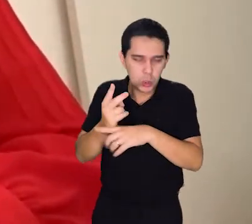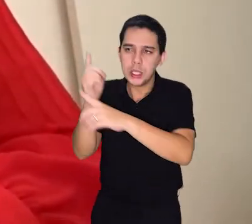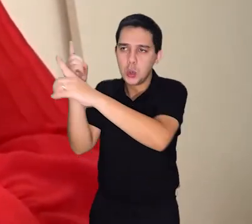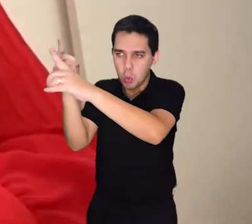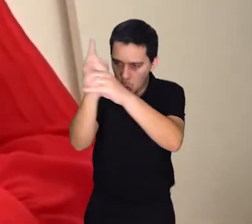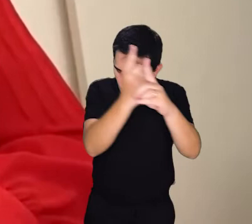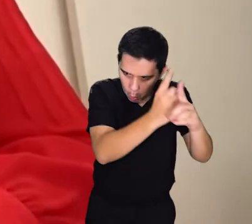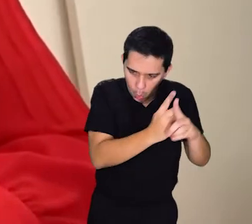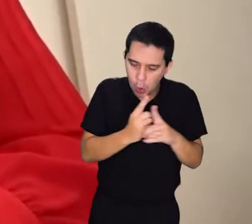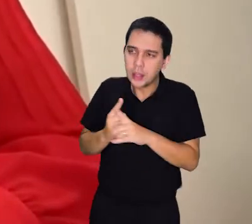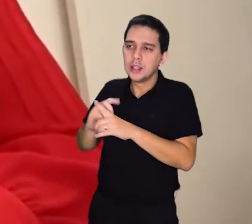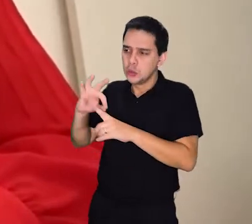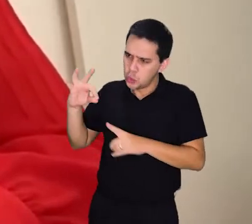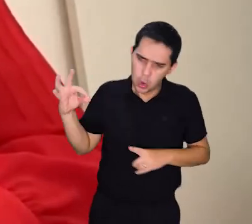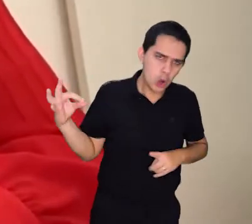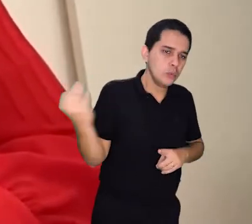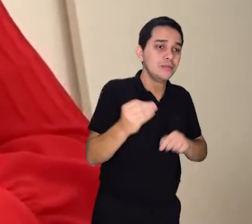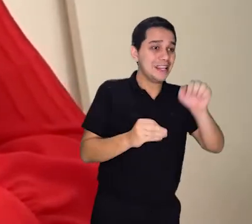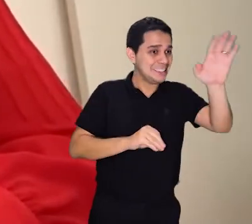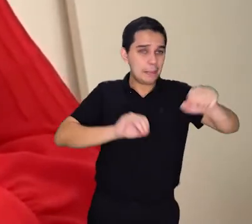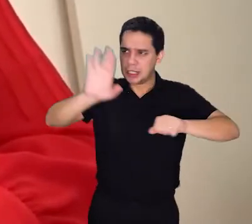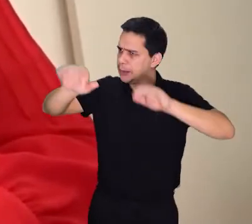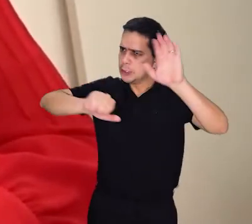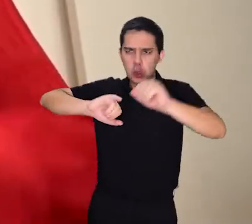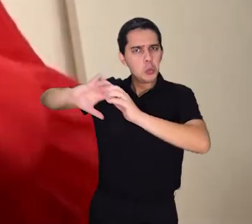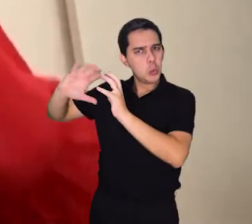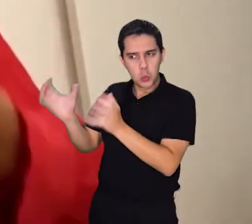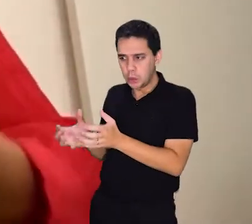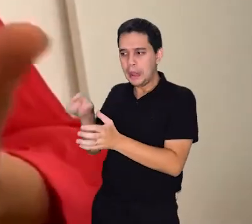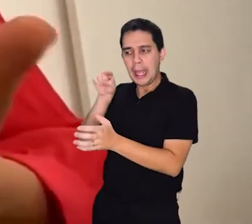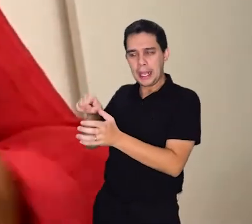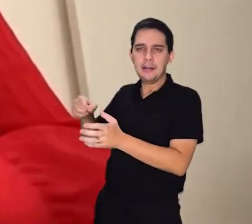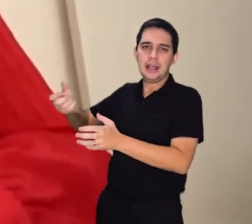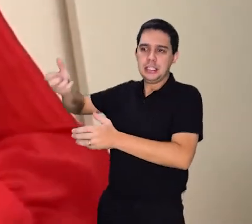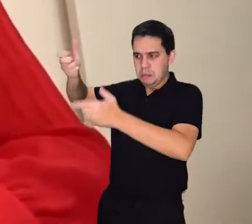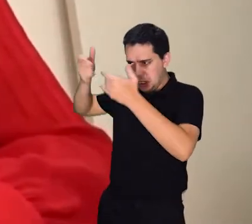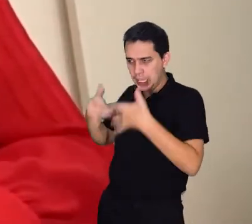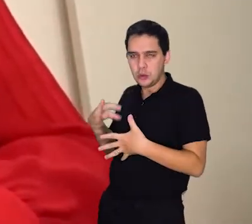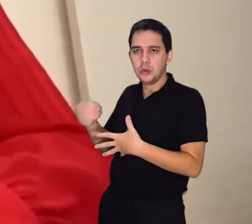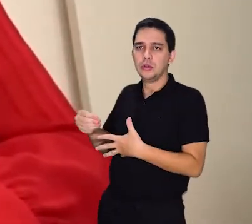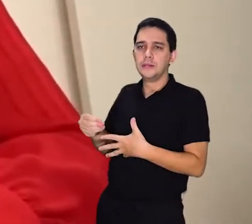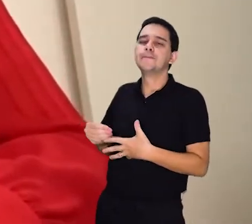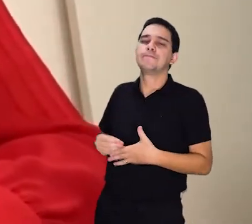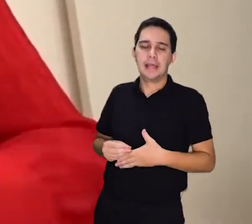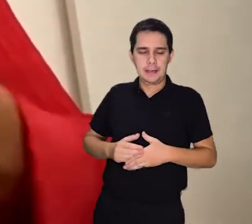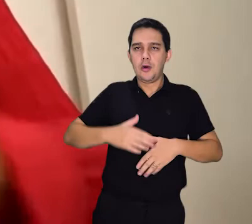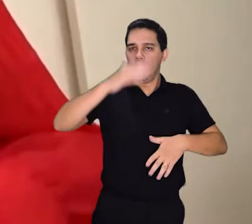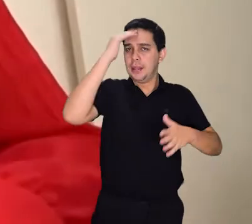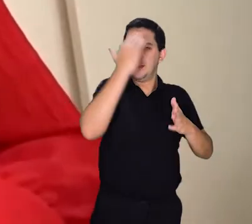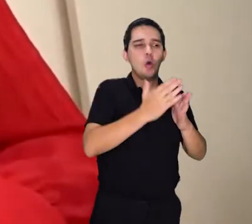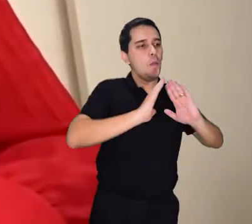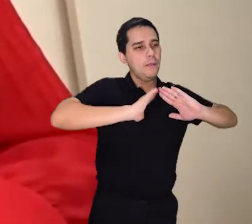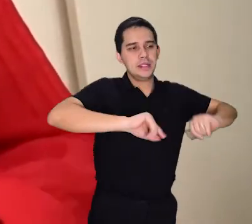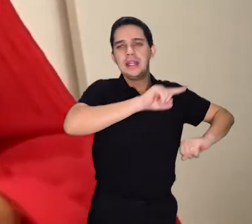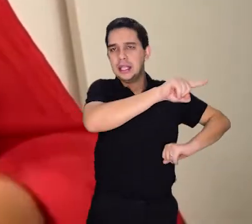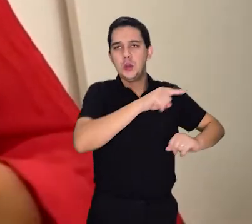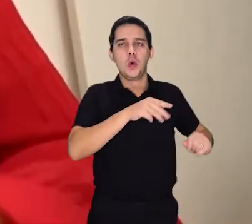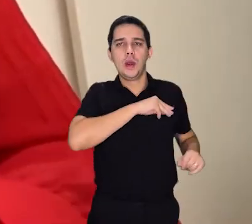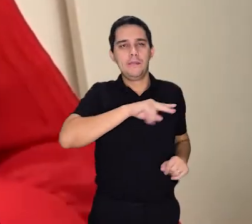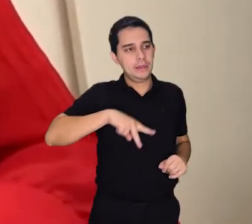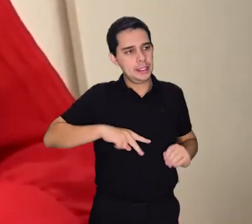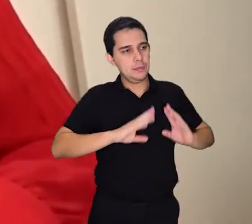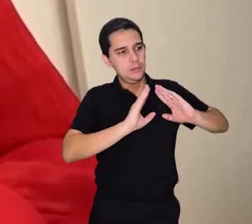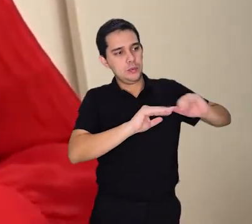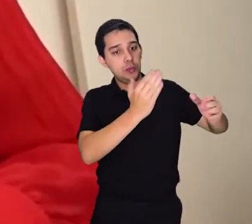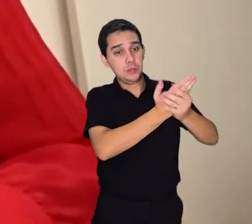tão logo ela tenha essa resposta, ela vai marcar essa audiência, ela vai decidir, né, esse pedido do Ministério Público de antecipação para que a